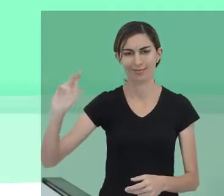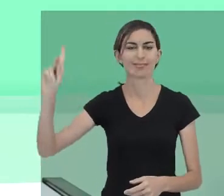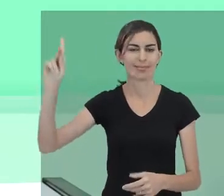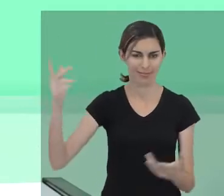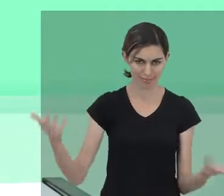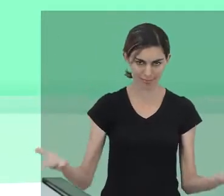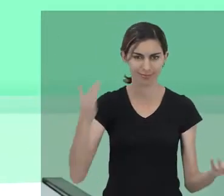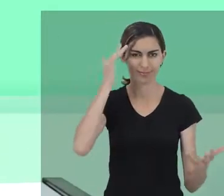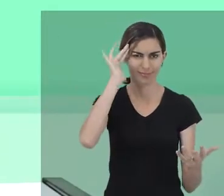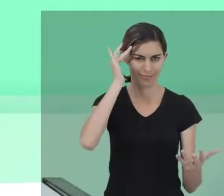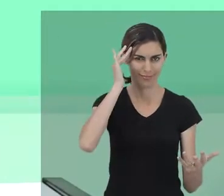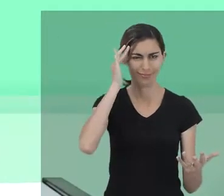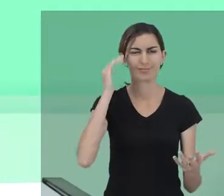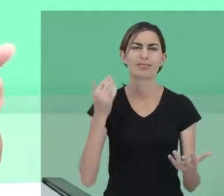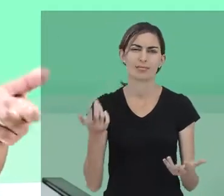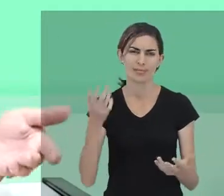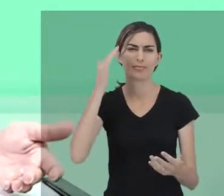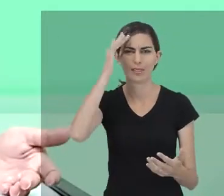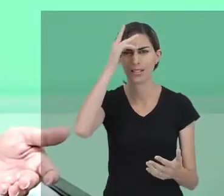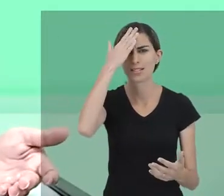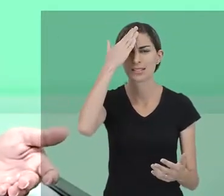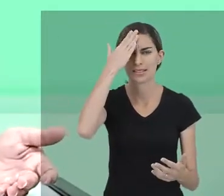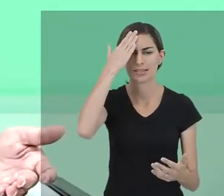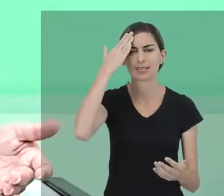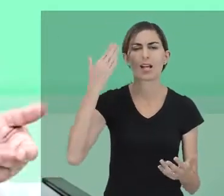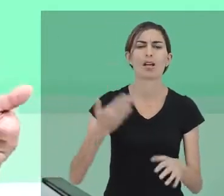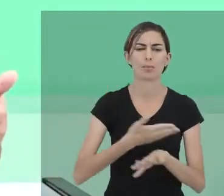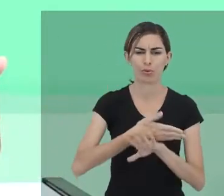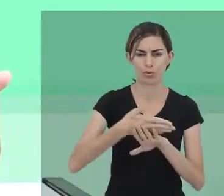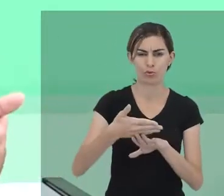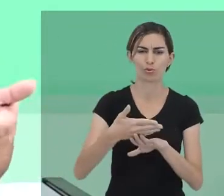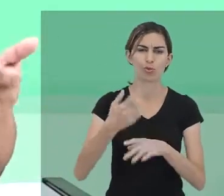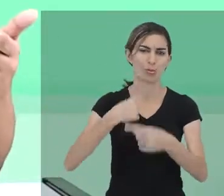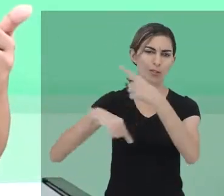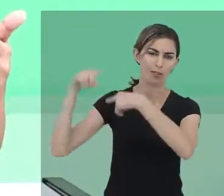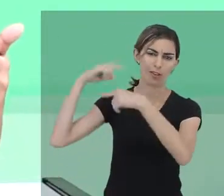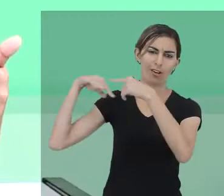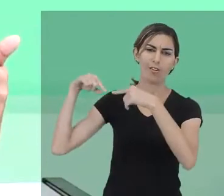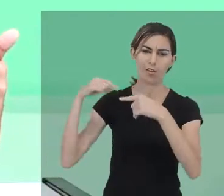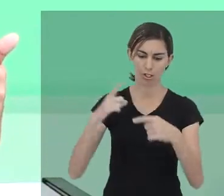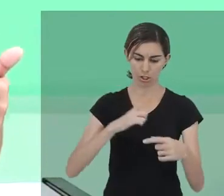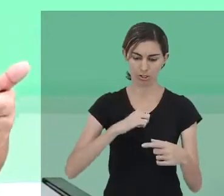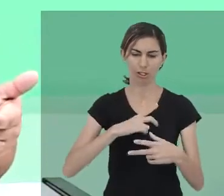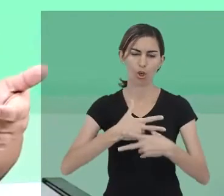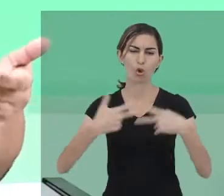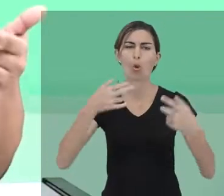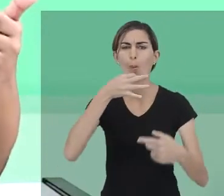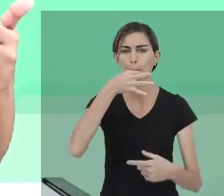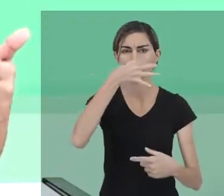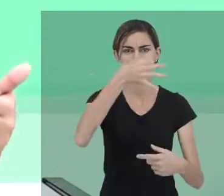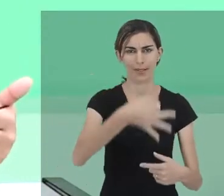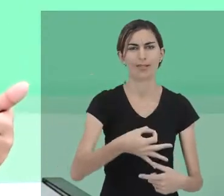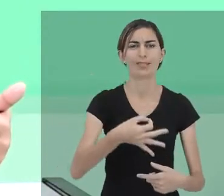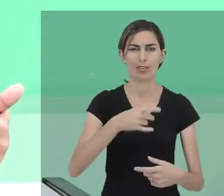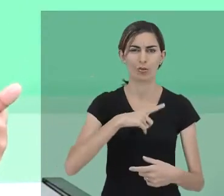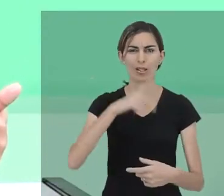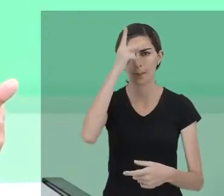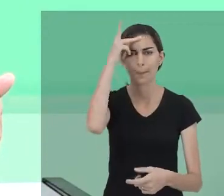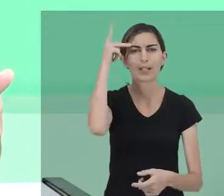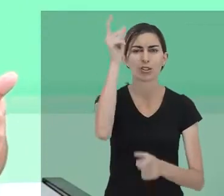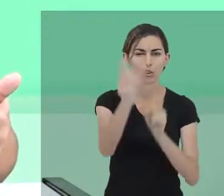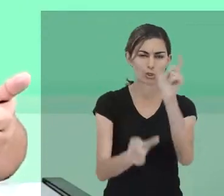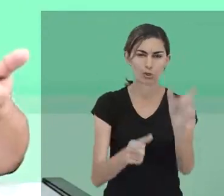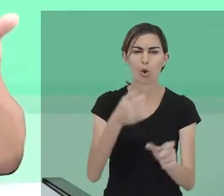Feedback. Okay? Feedback, como a gente sabe normalmente, é um retorno que a gente tem, uma opinião que a gente tem